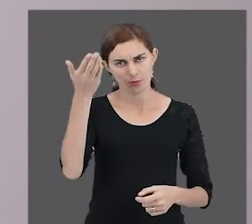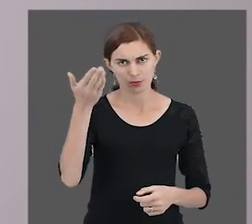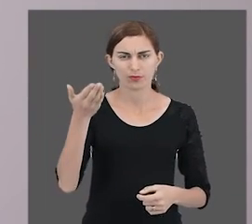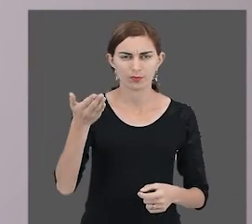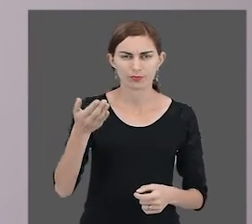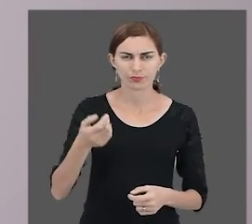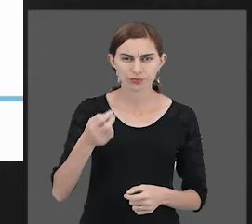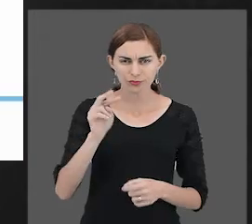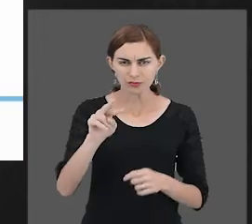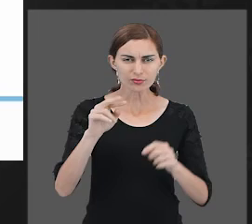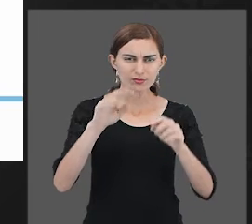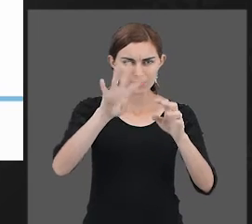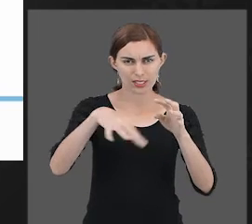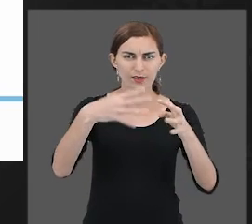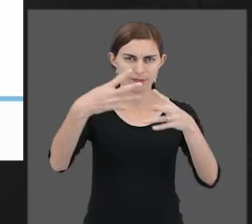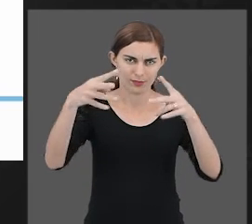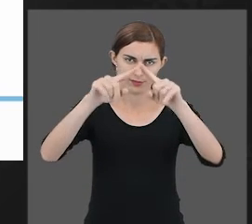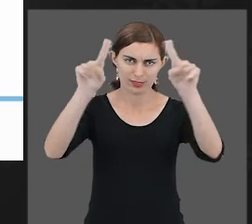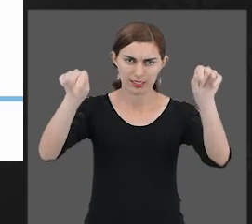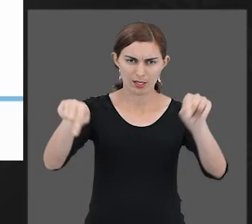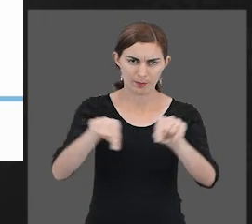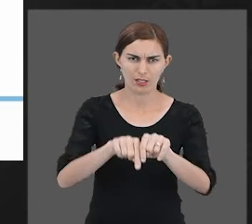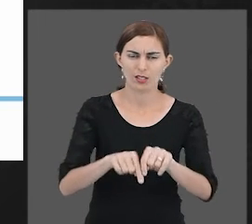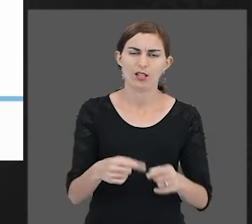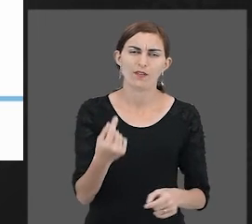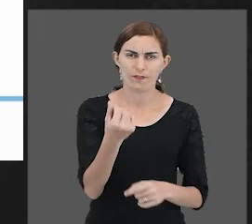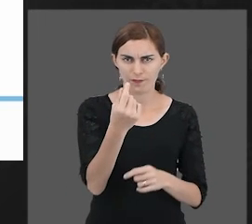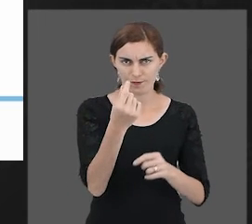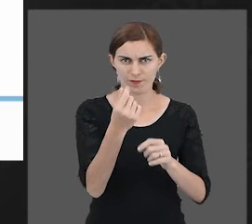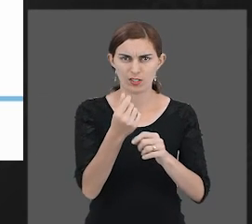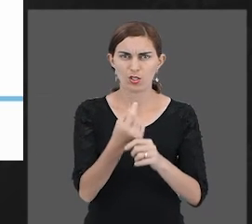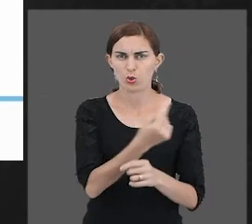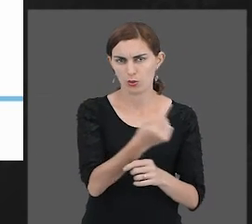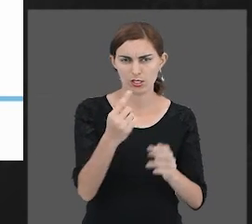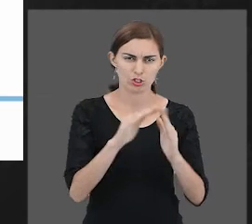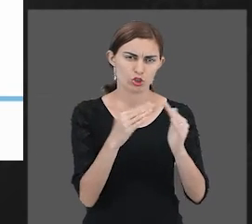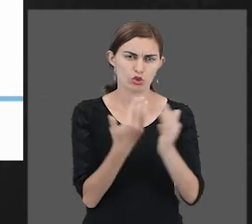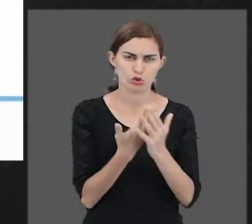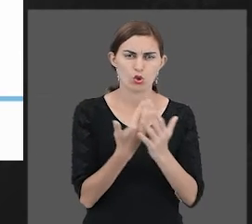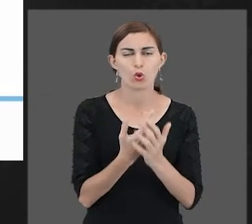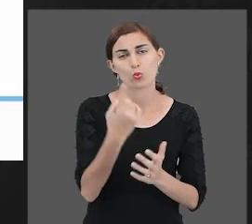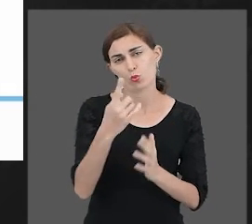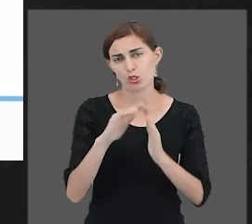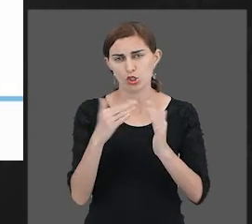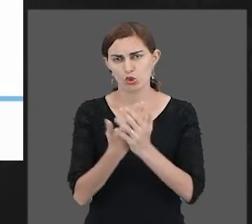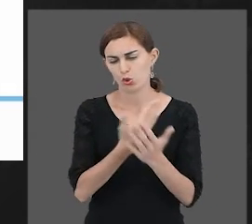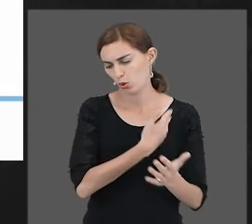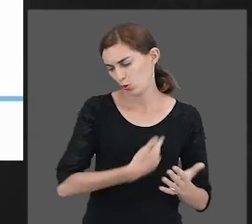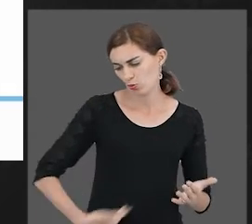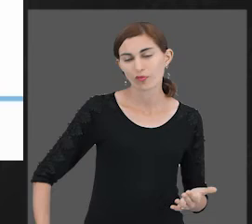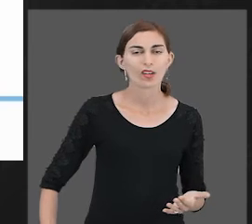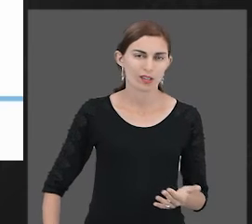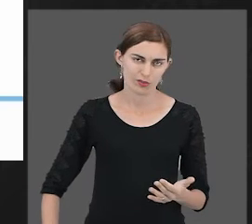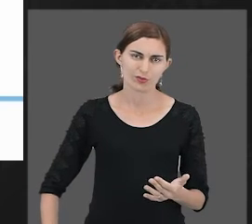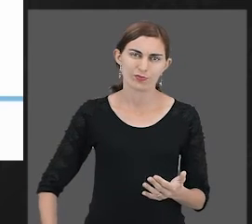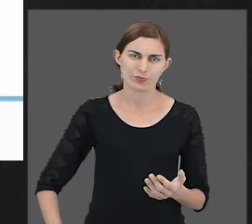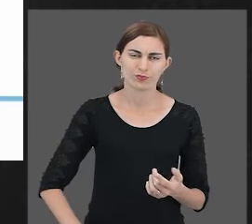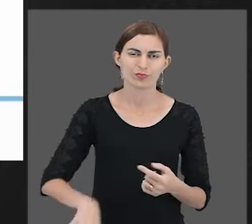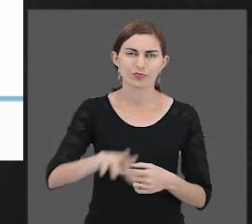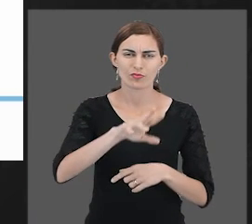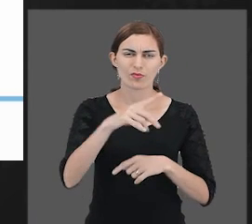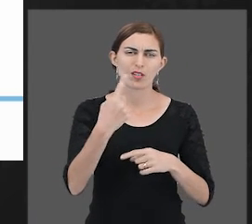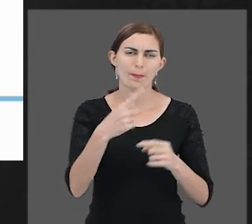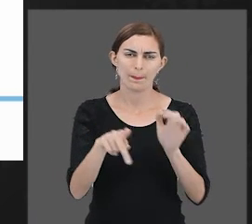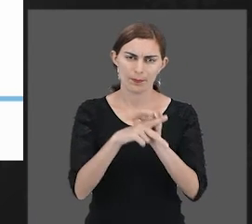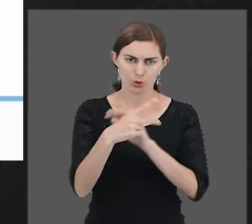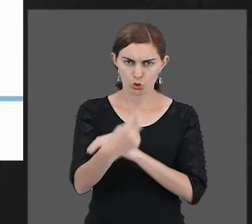Vamos projetar aqui a tabelinha com o valor para cada tipo de escola. Uma escola pública urbana com unidade